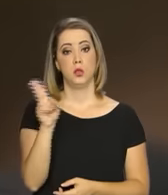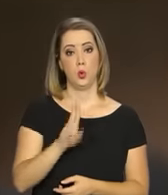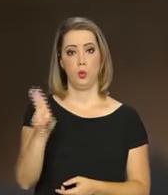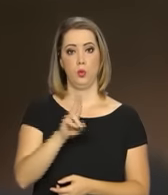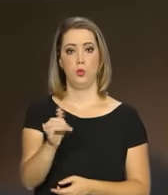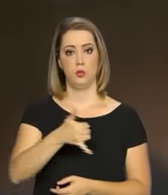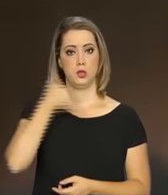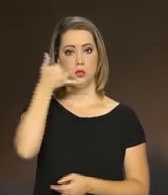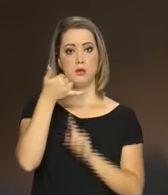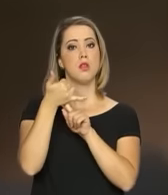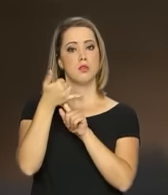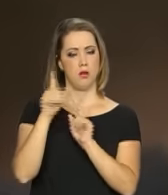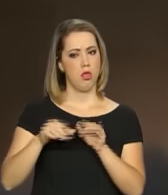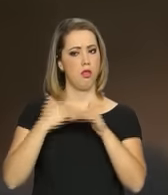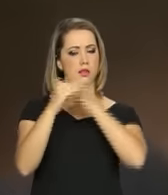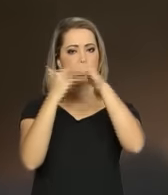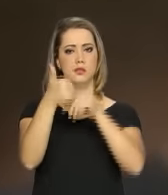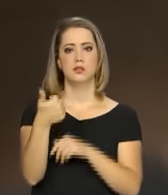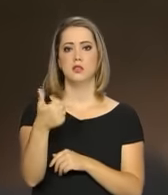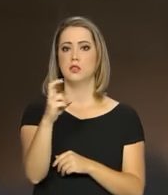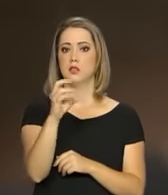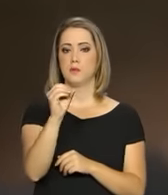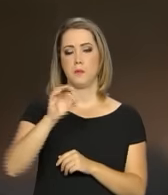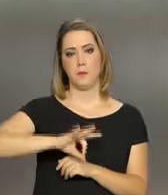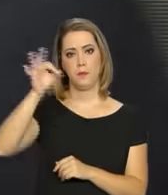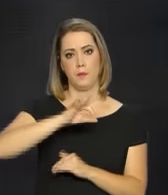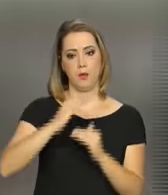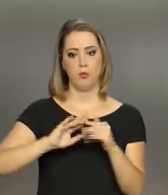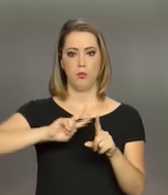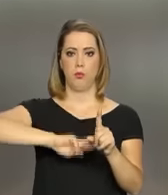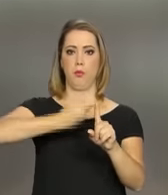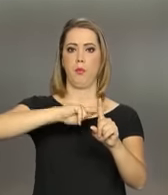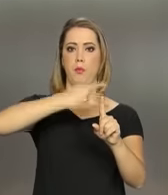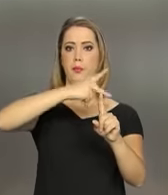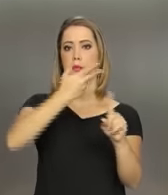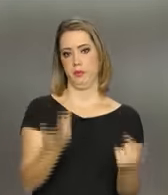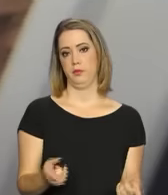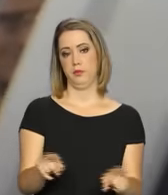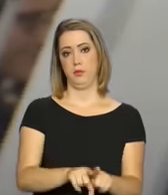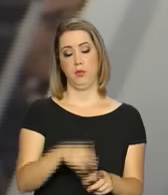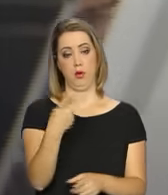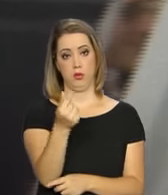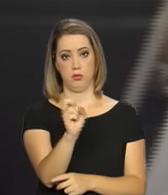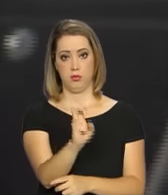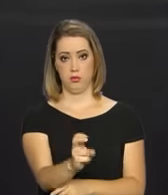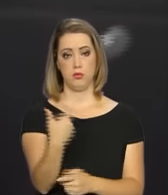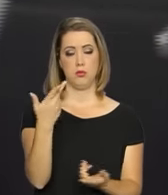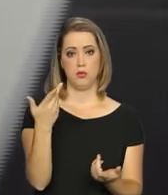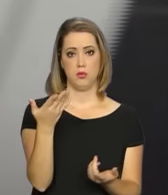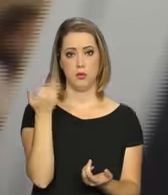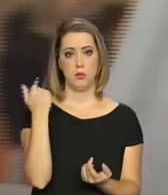em 10 anos o aumento chega quase 150% em 2015 cerca de 139 milhões de